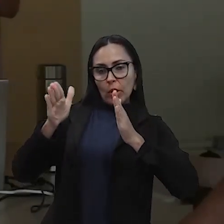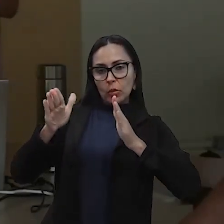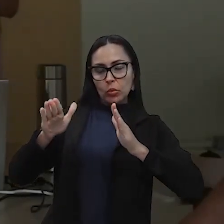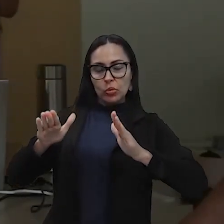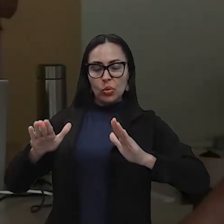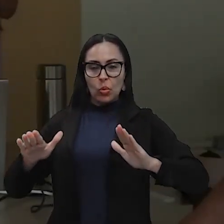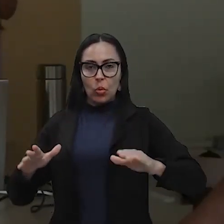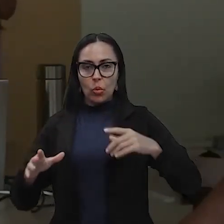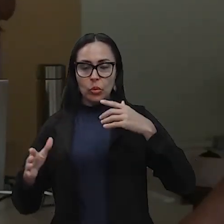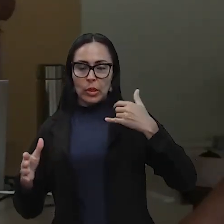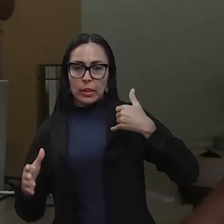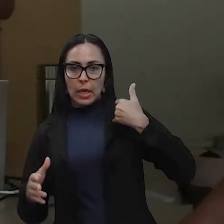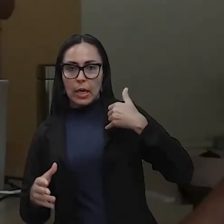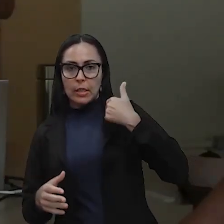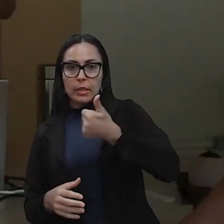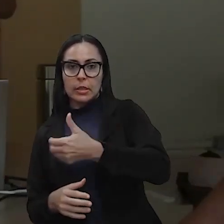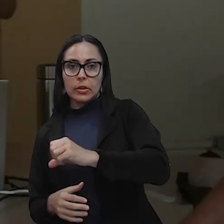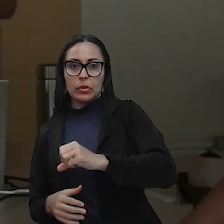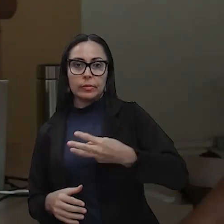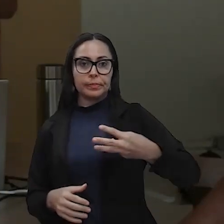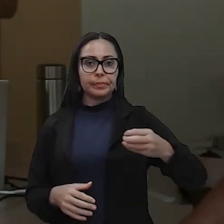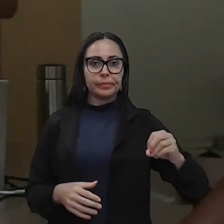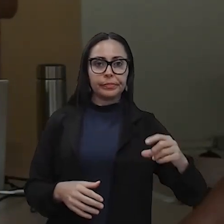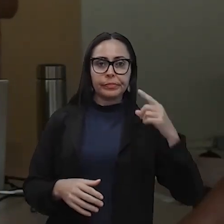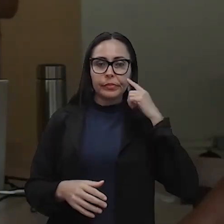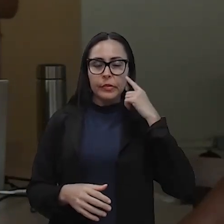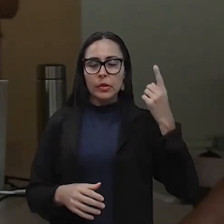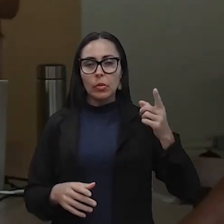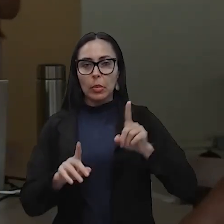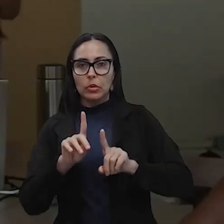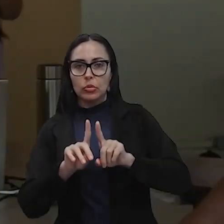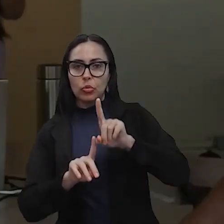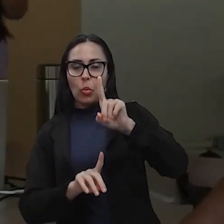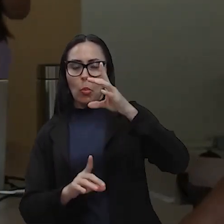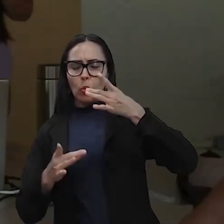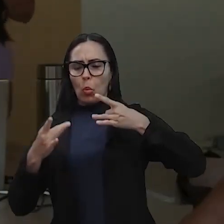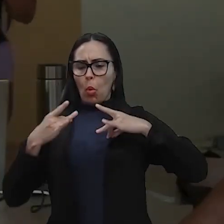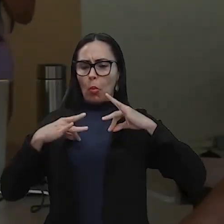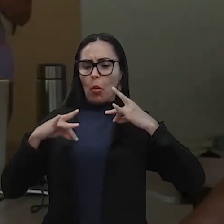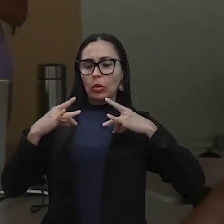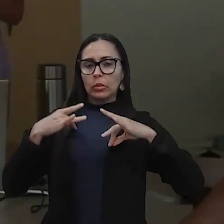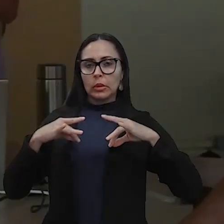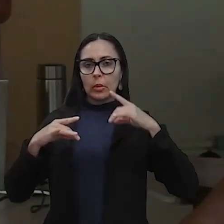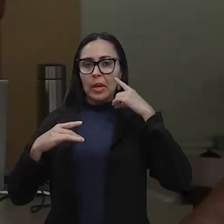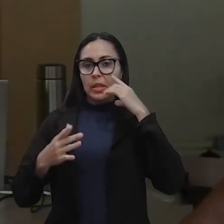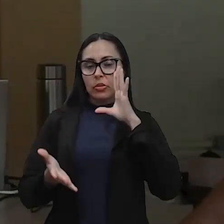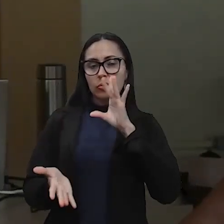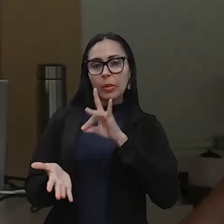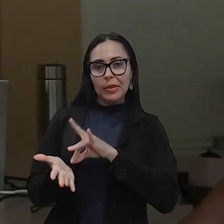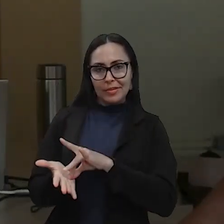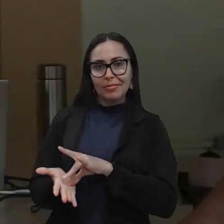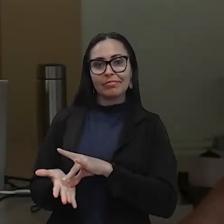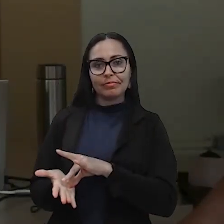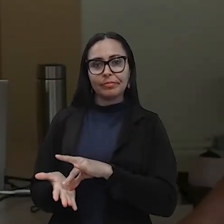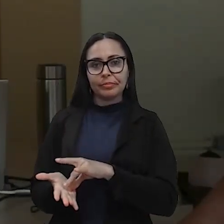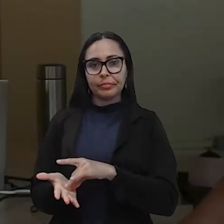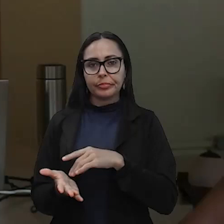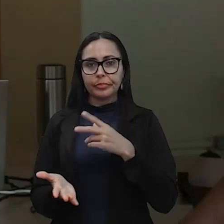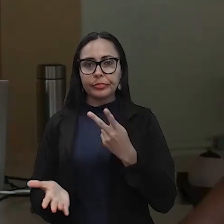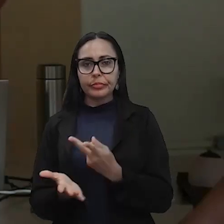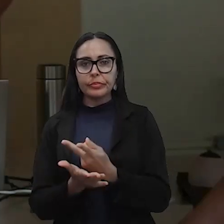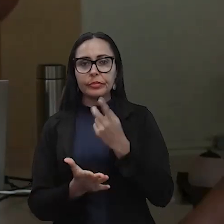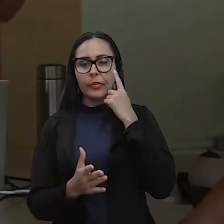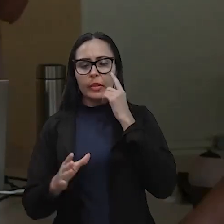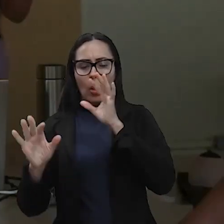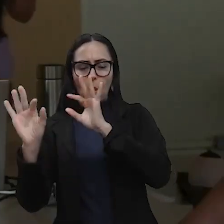esses hormônios que estão subindo muito, eles começam a estabilizar. acontece uma regulação hormonal no corpo